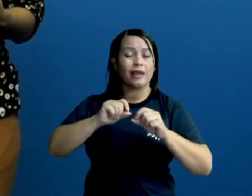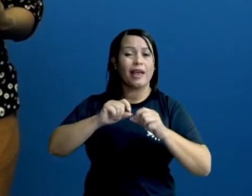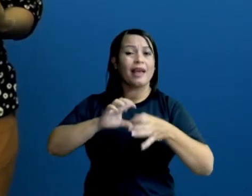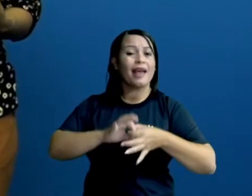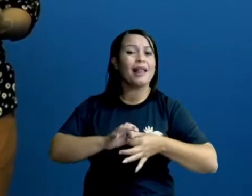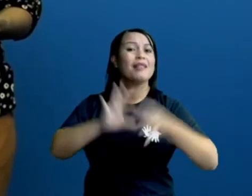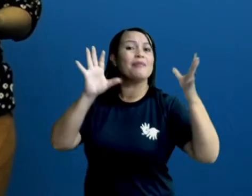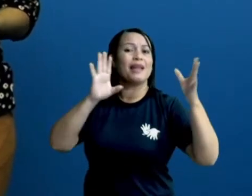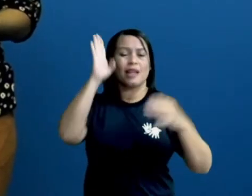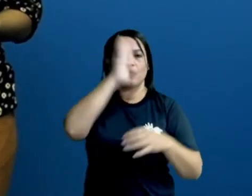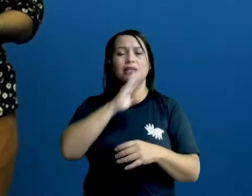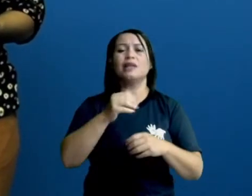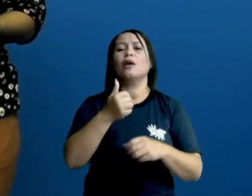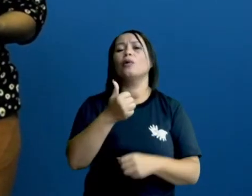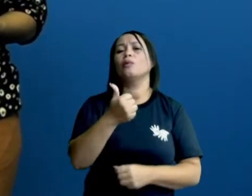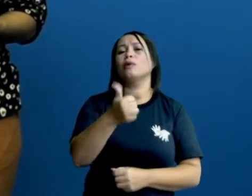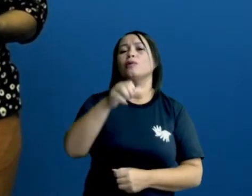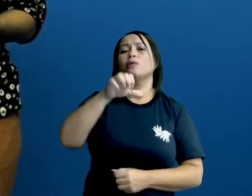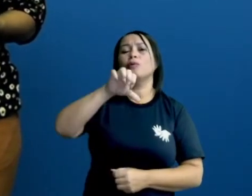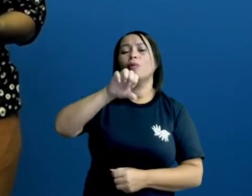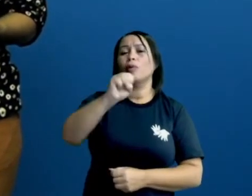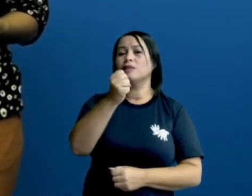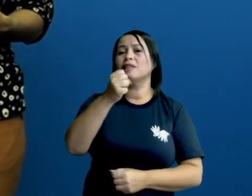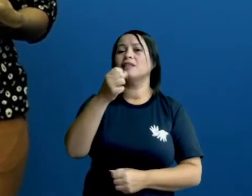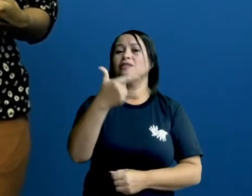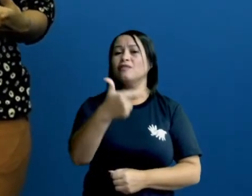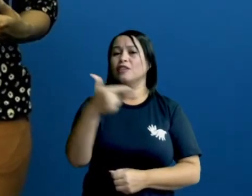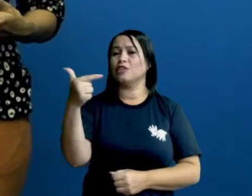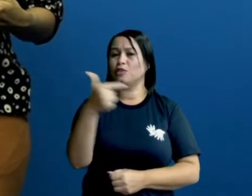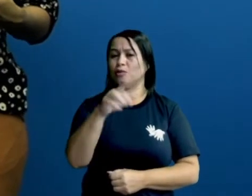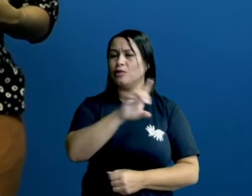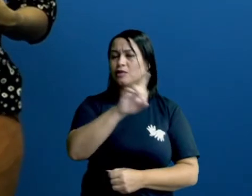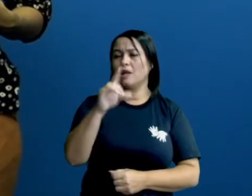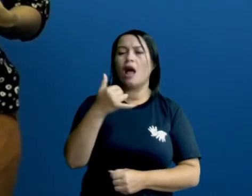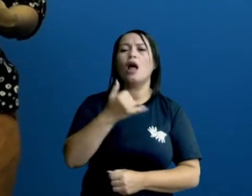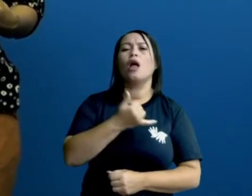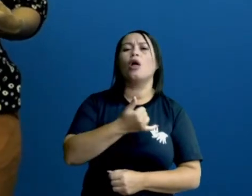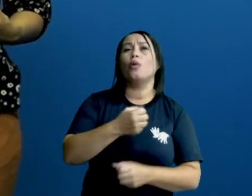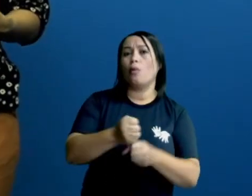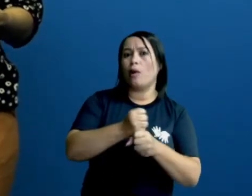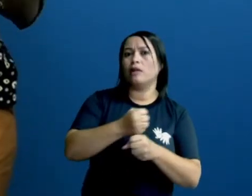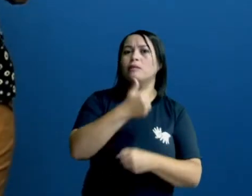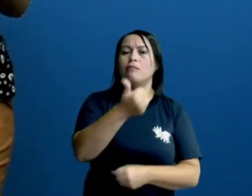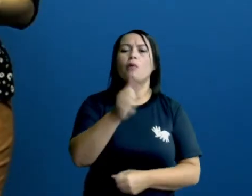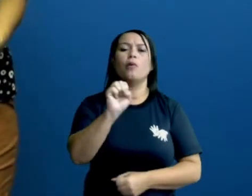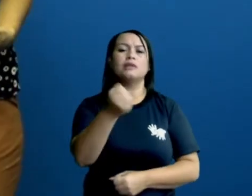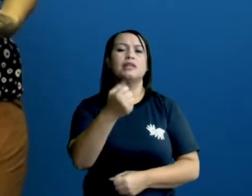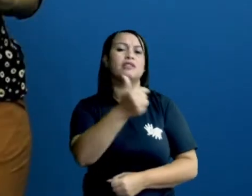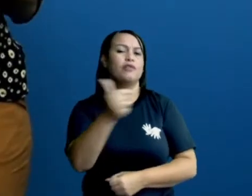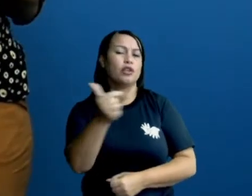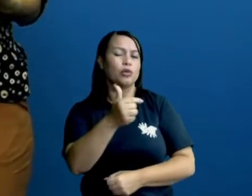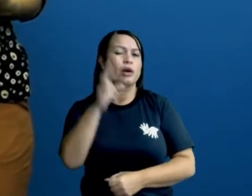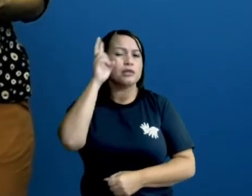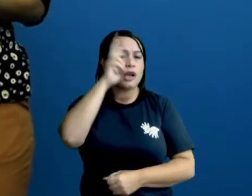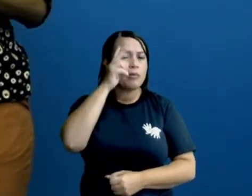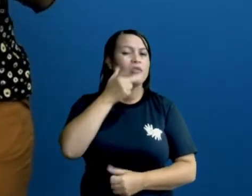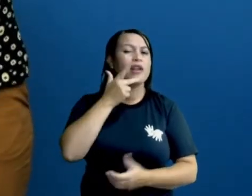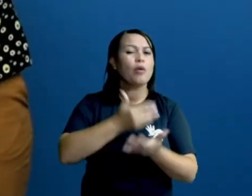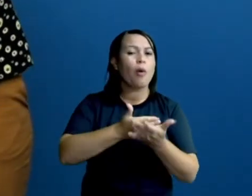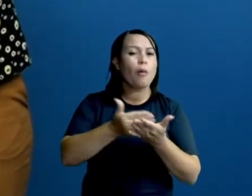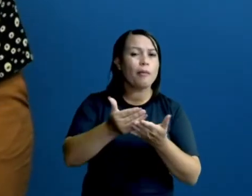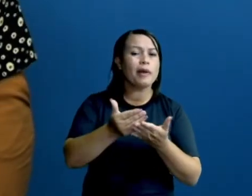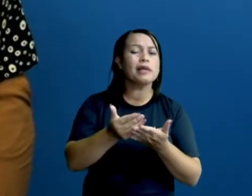do Brasil em 1822. Então, lembra que eu disse lá atrás no começo, os hinos vão